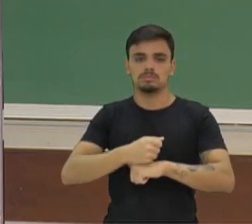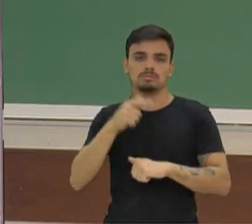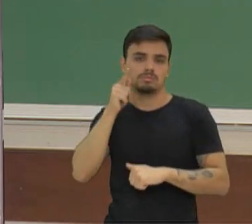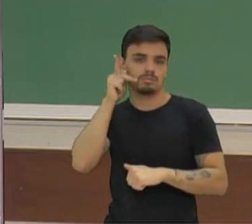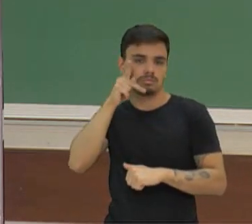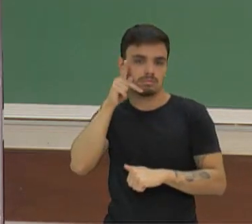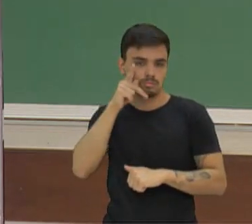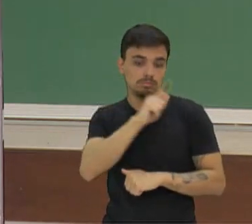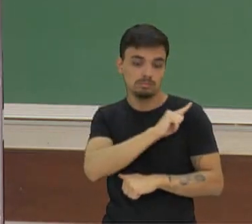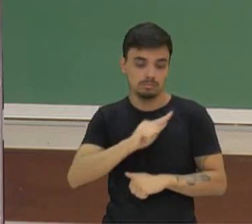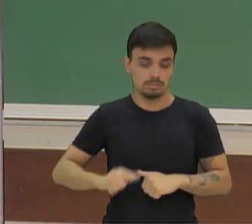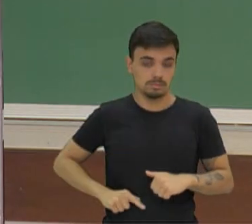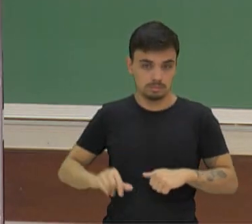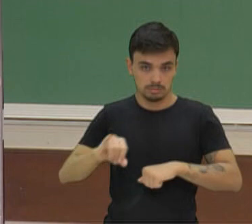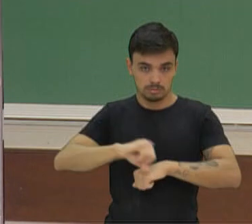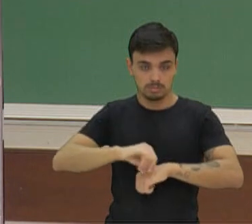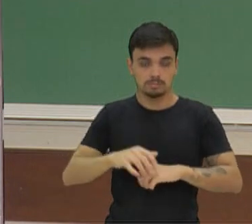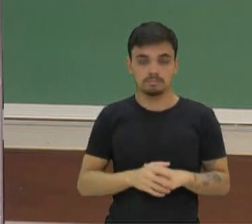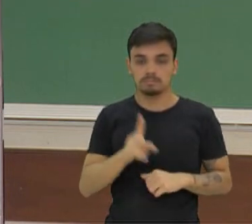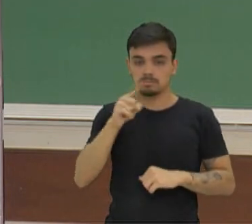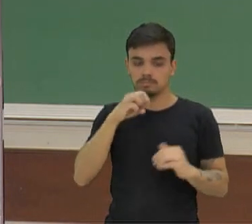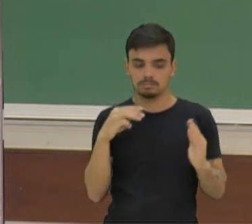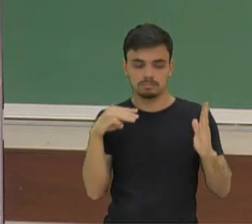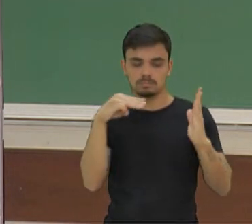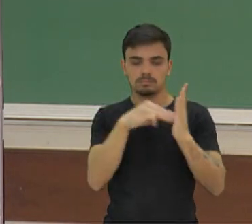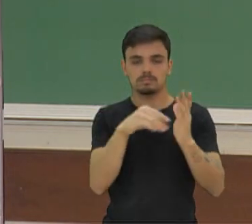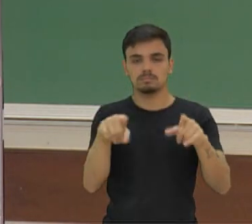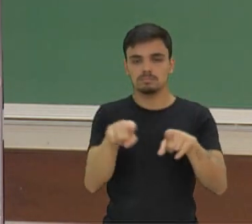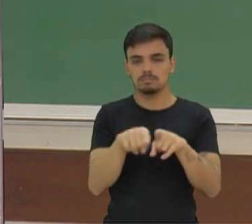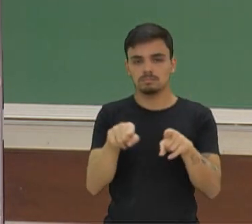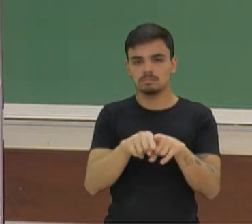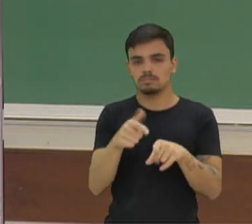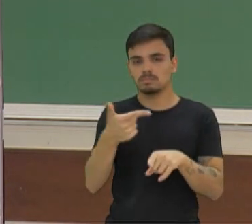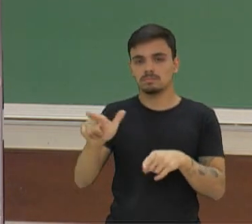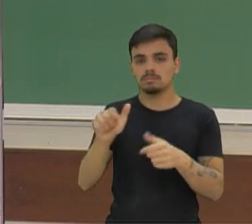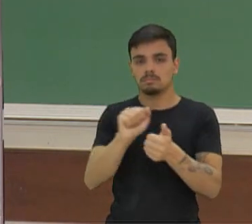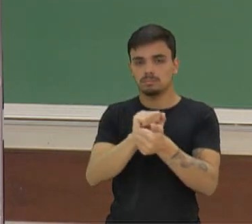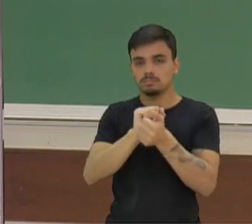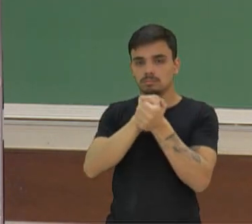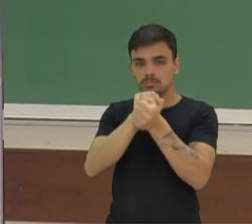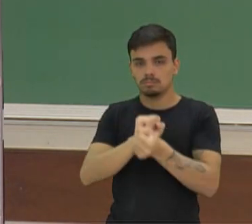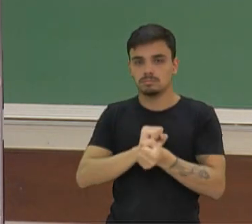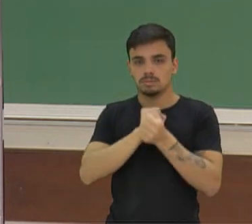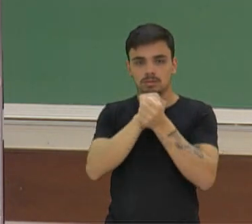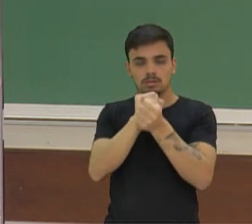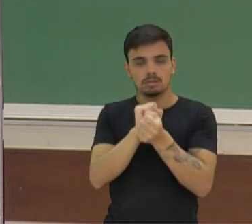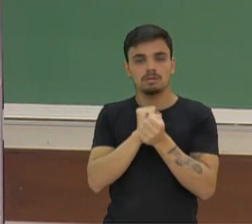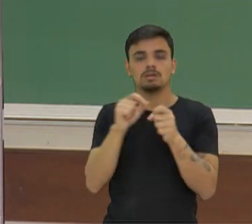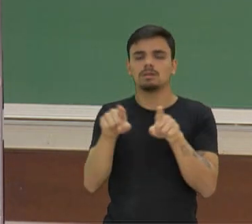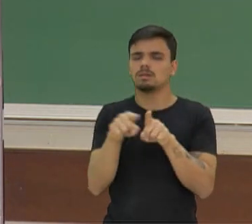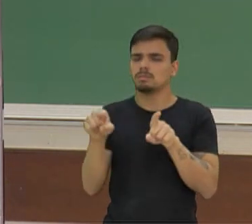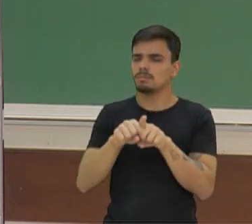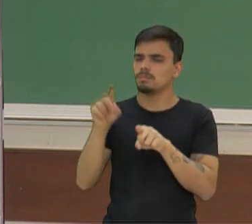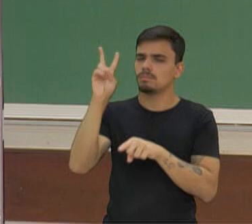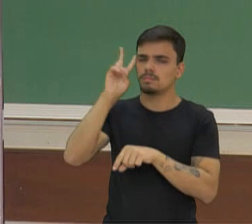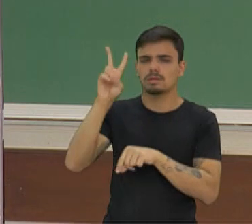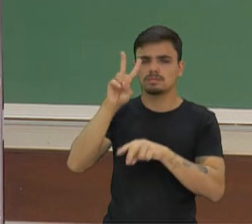imperial do que pela própria província? Era um dos motivos. Escravidão. Vamos lembrar dos malês um